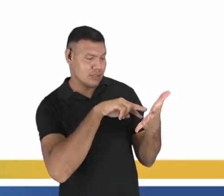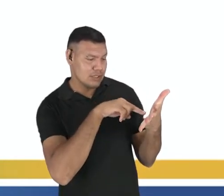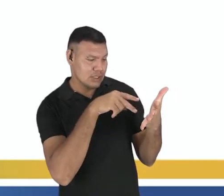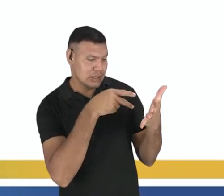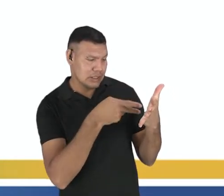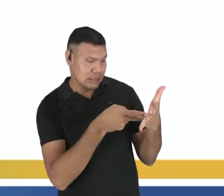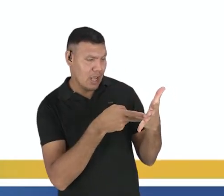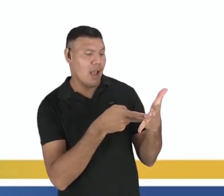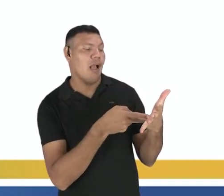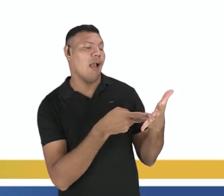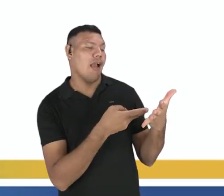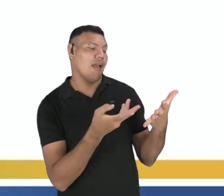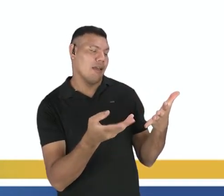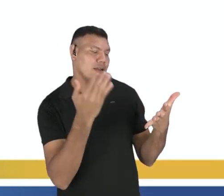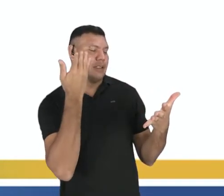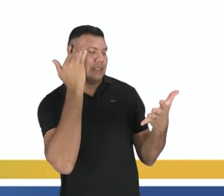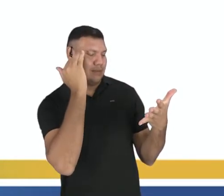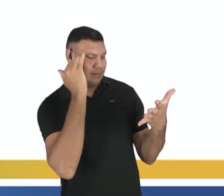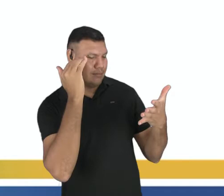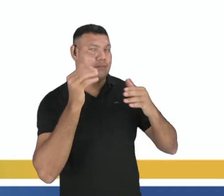estão lá e entendo.